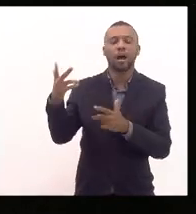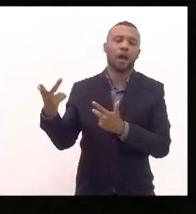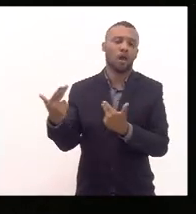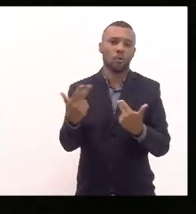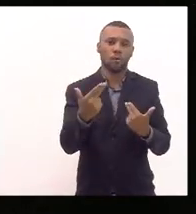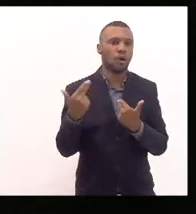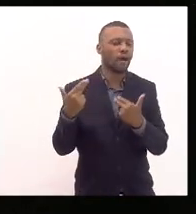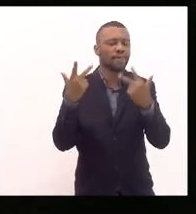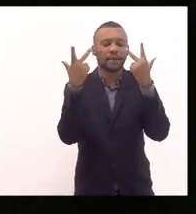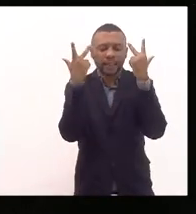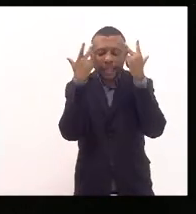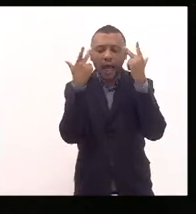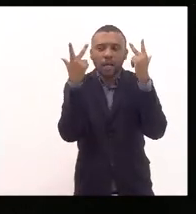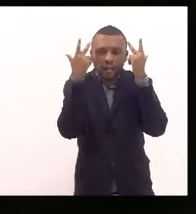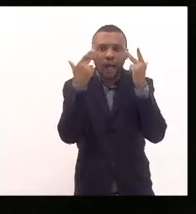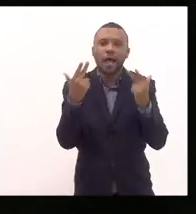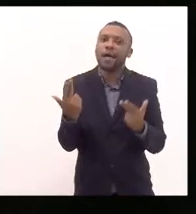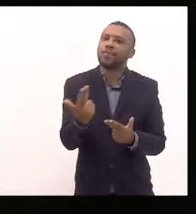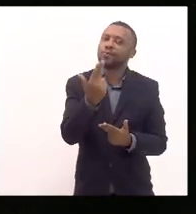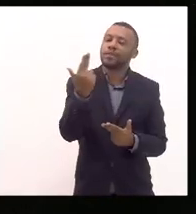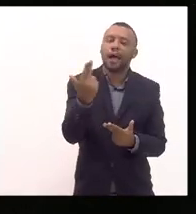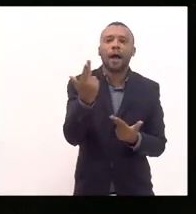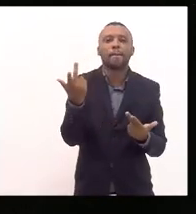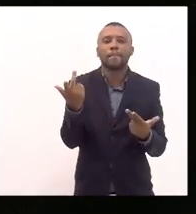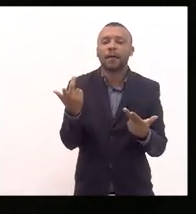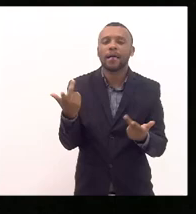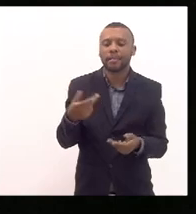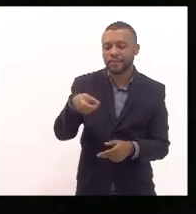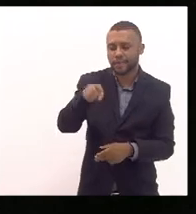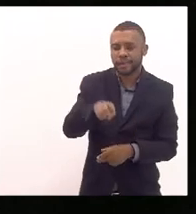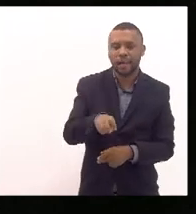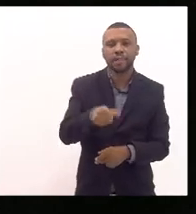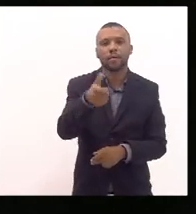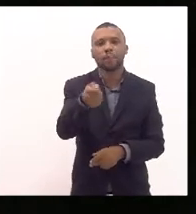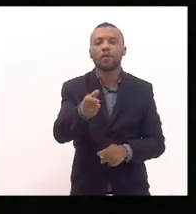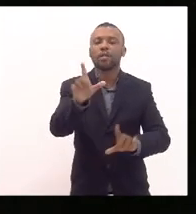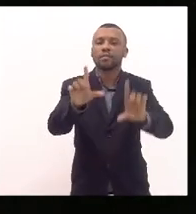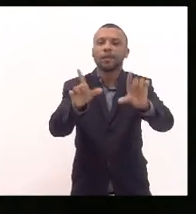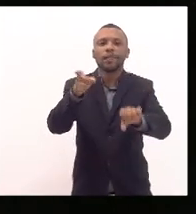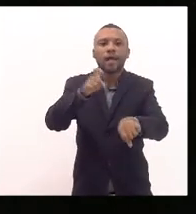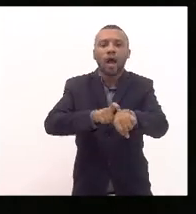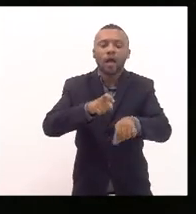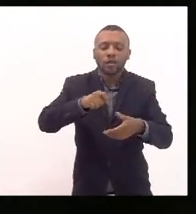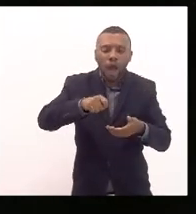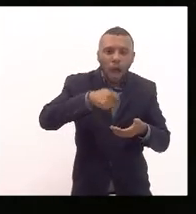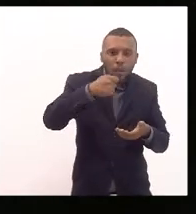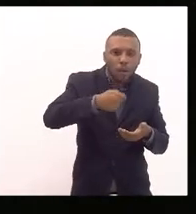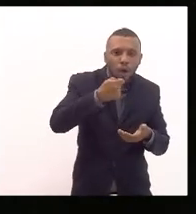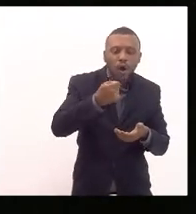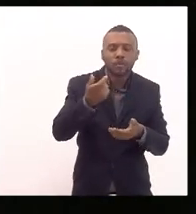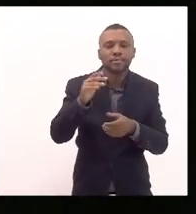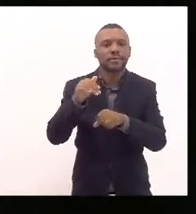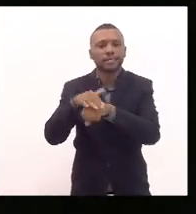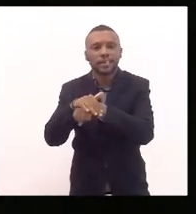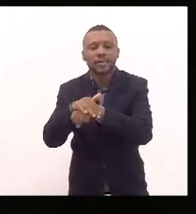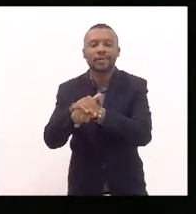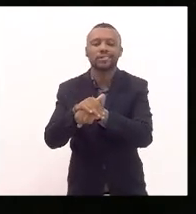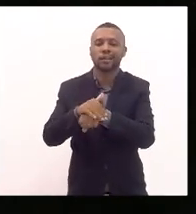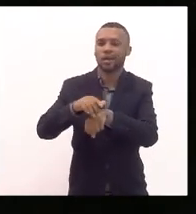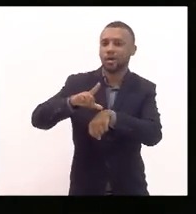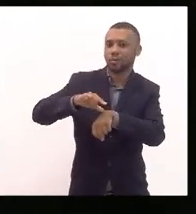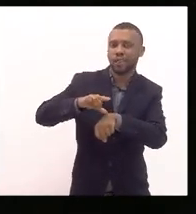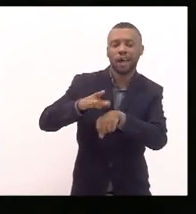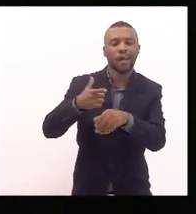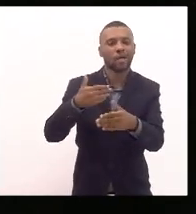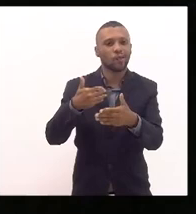e naturalizar não dá para sentar na frente da televisão na hora do almoço na hora do jantar no horário